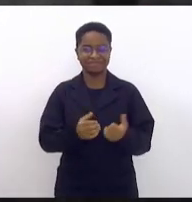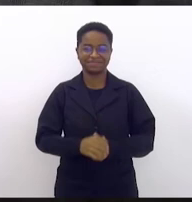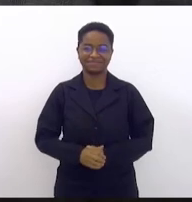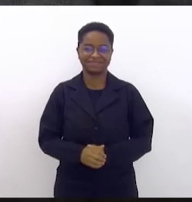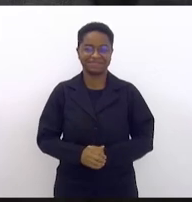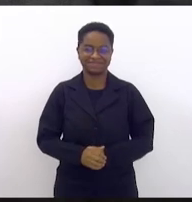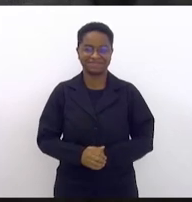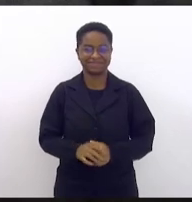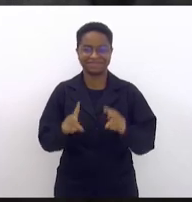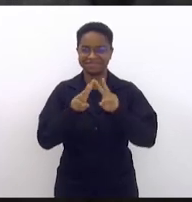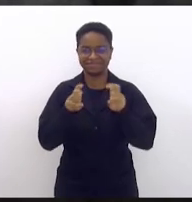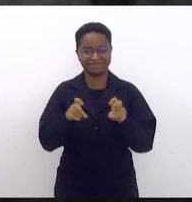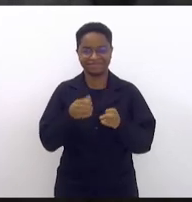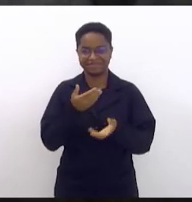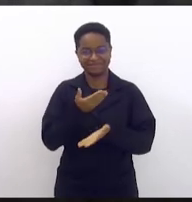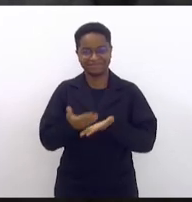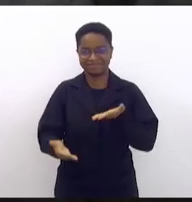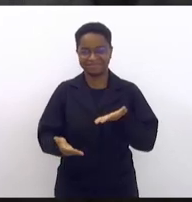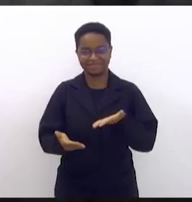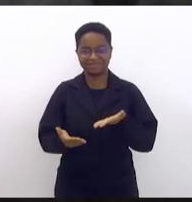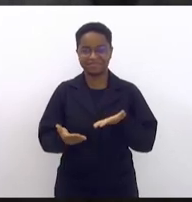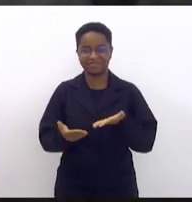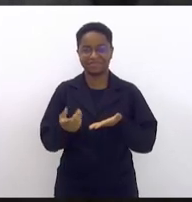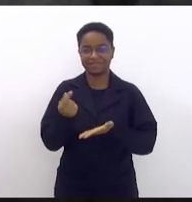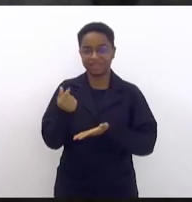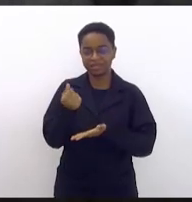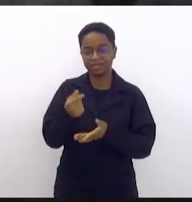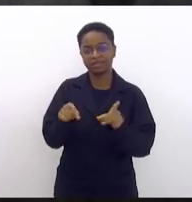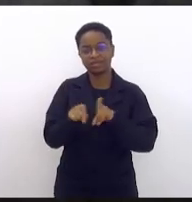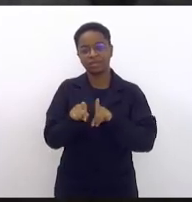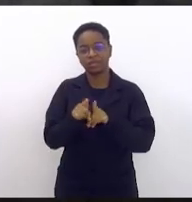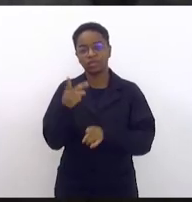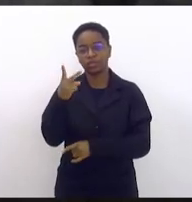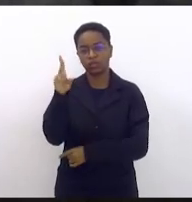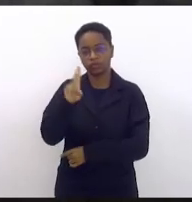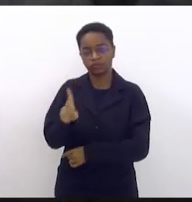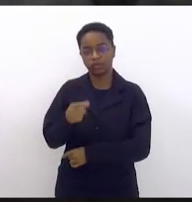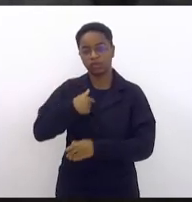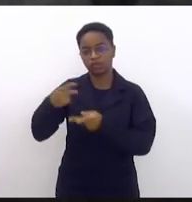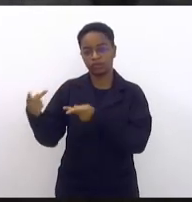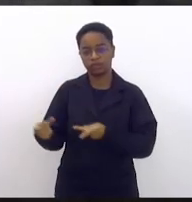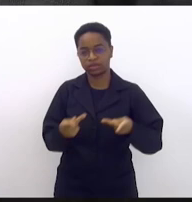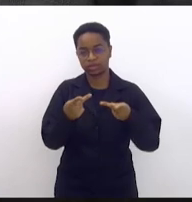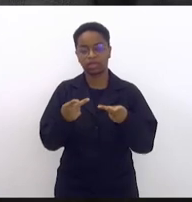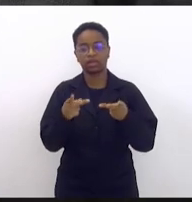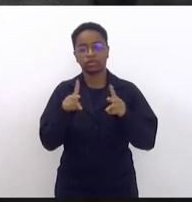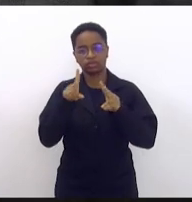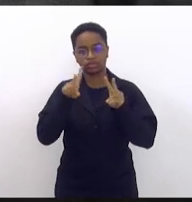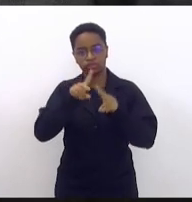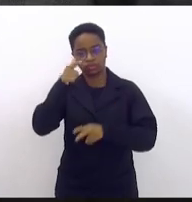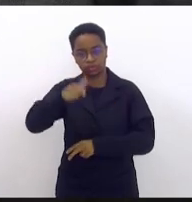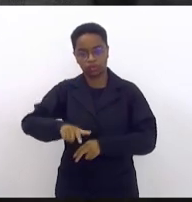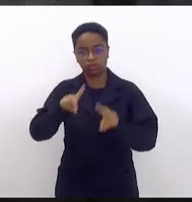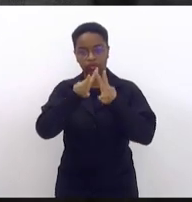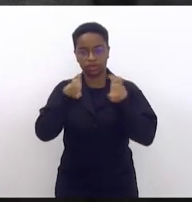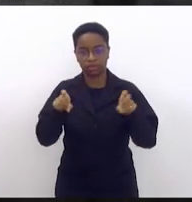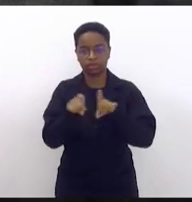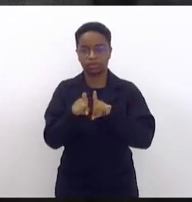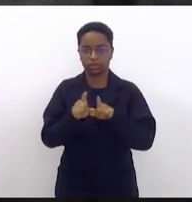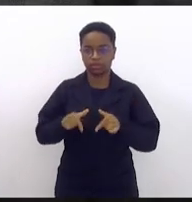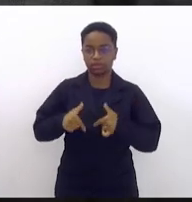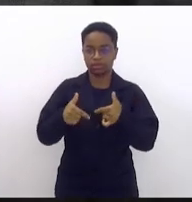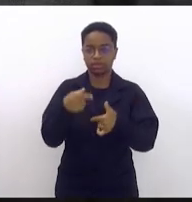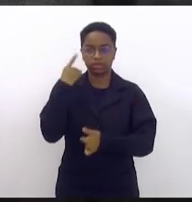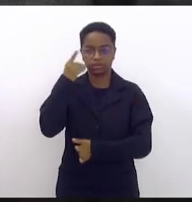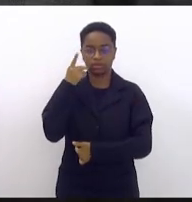recurso eh e as duas vezes que eu requisitei e solicitei a intervenção do deputado cozolino